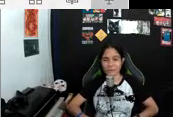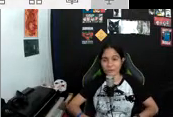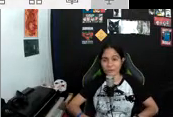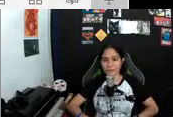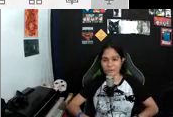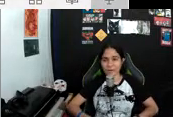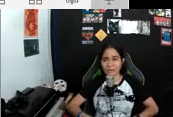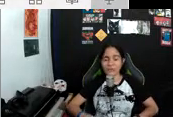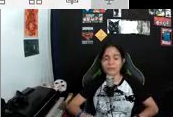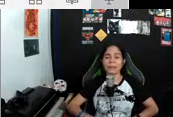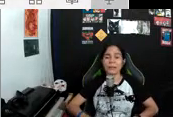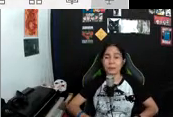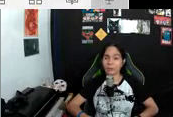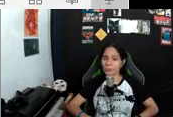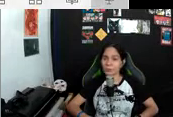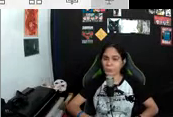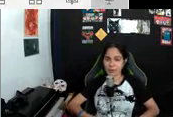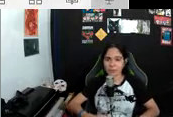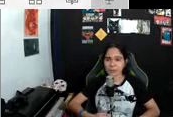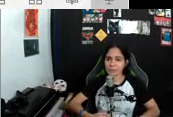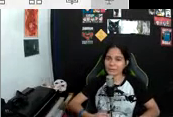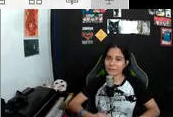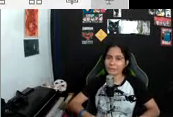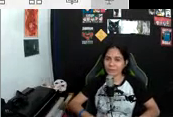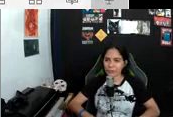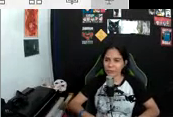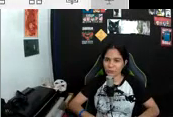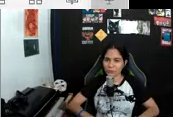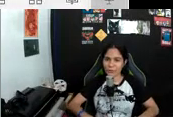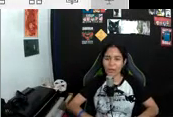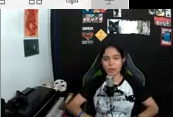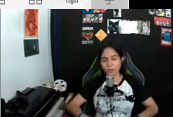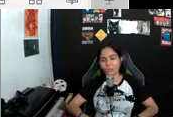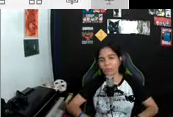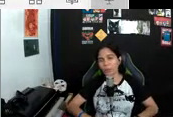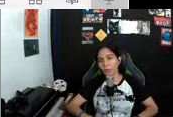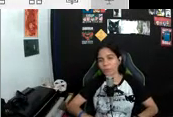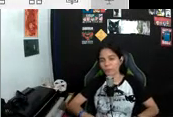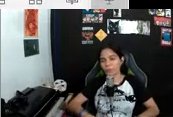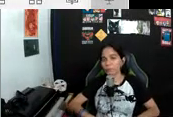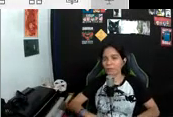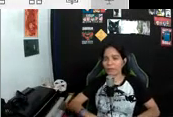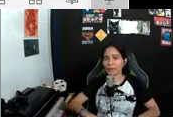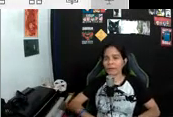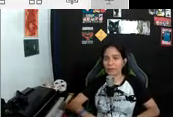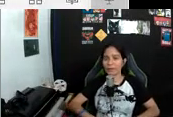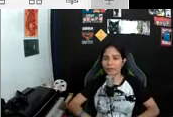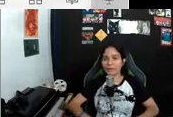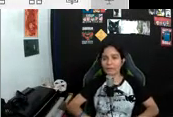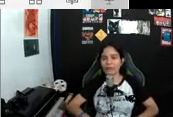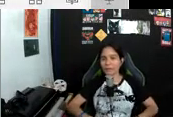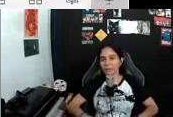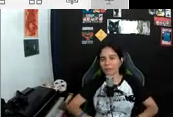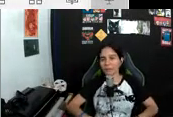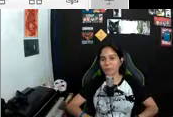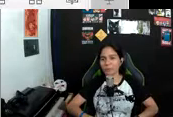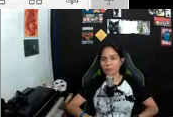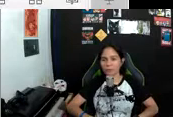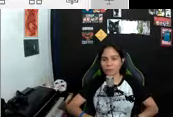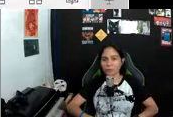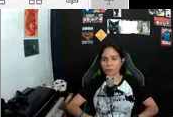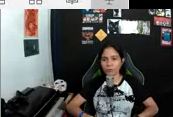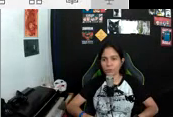a infrações mais graves. Então, todas elas são infrações. Lógico que umas vão poder, né, ter mais chances